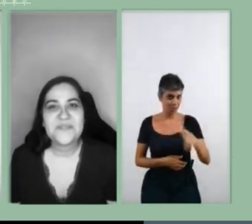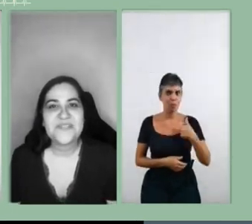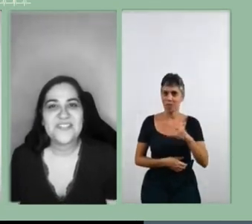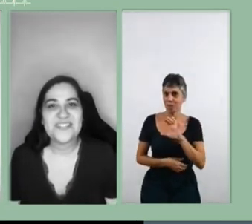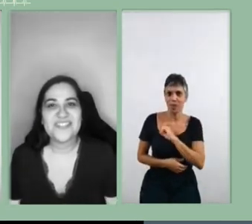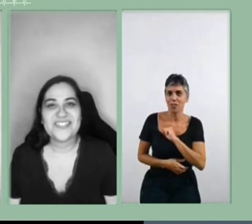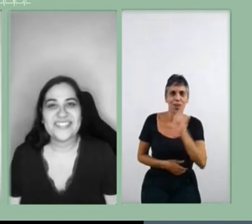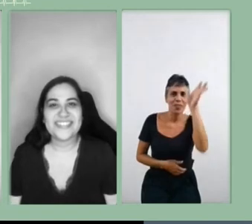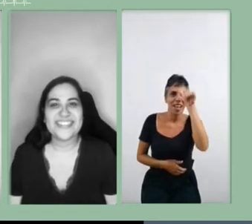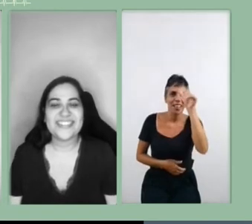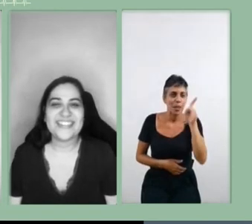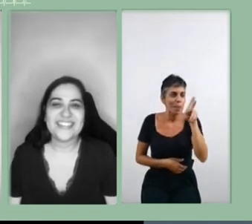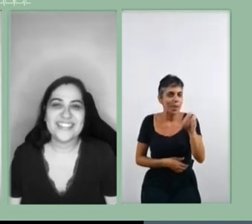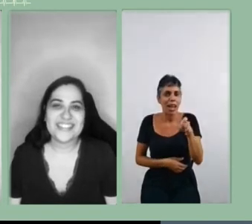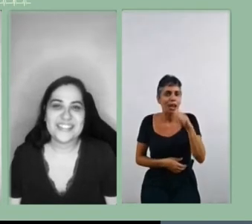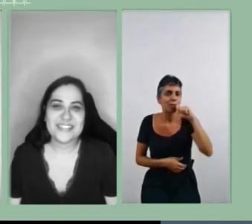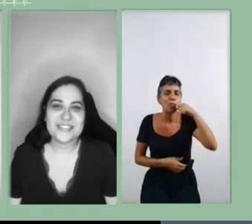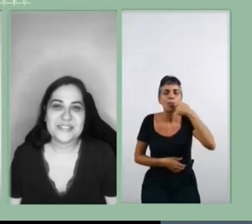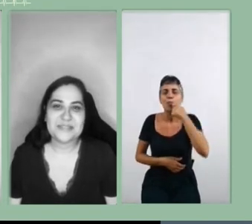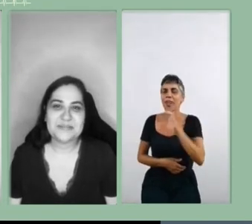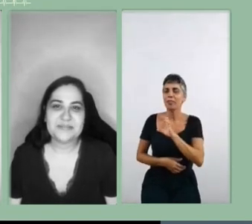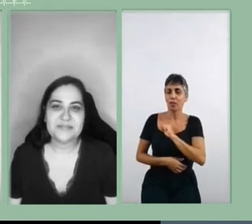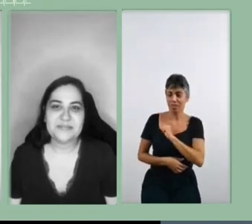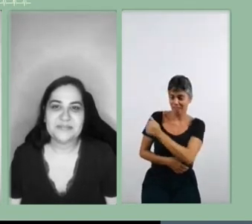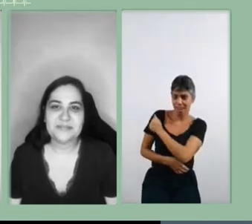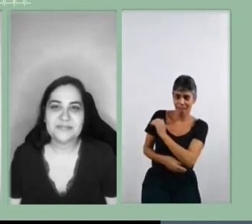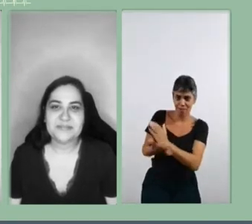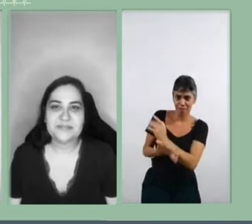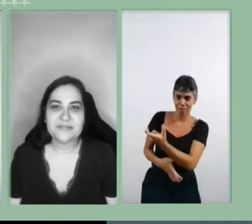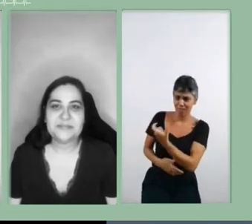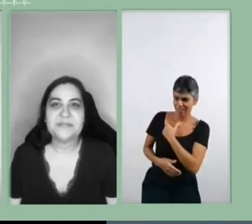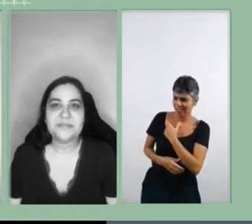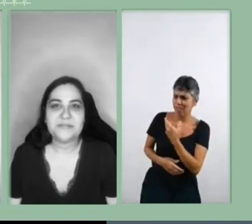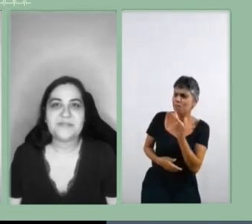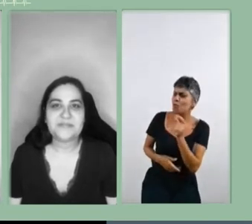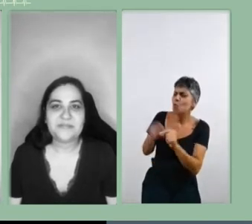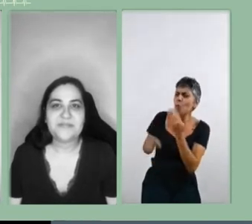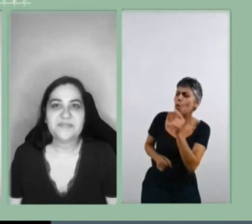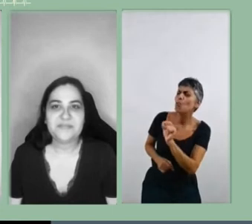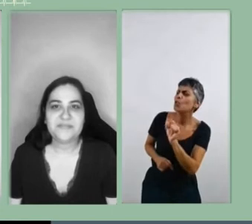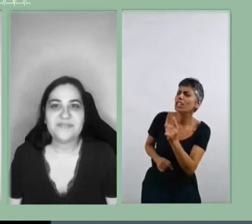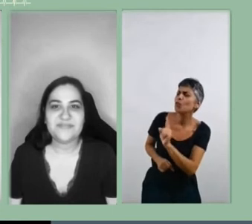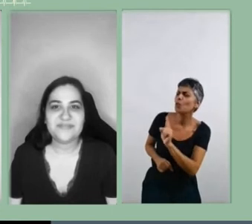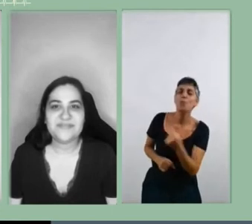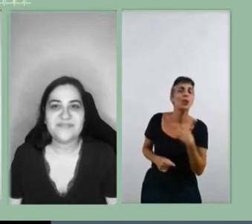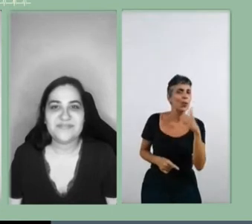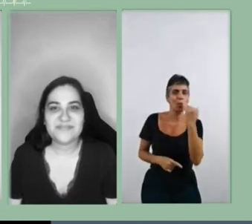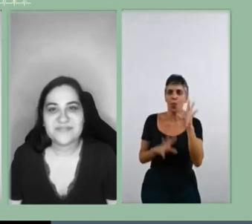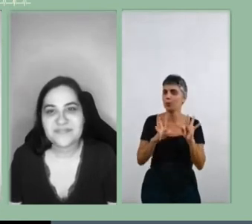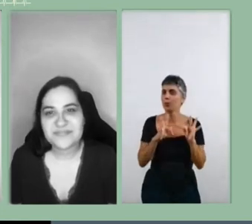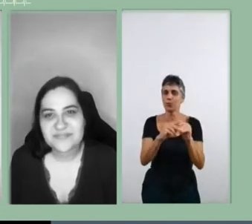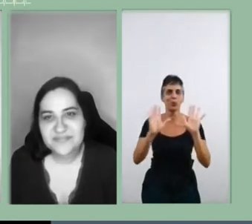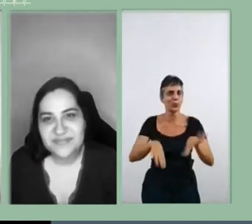hein? Meus alunos me dizem assim, mas o que é que tu não come? Olha, eu como tudo.